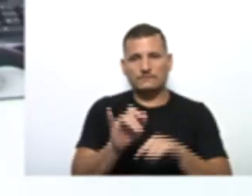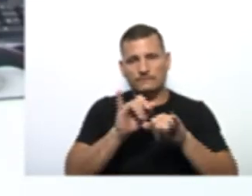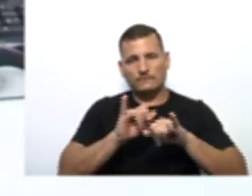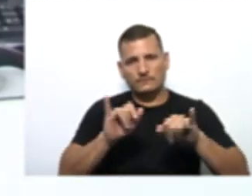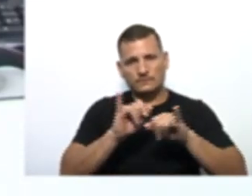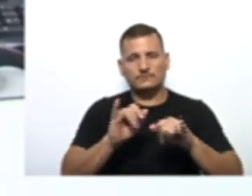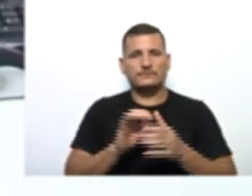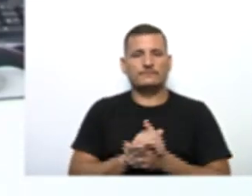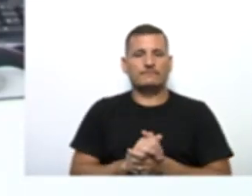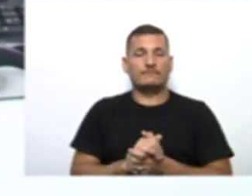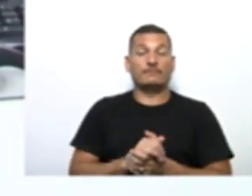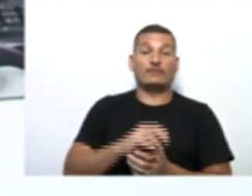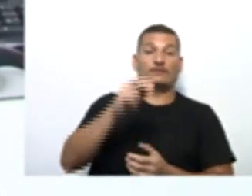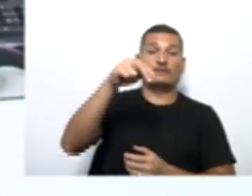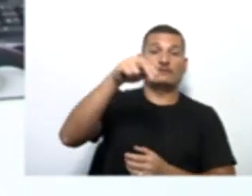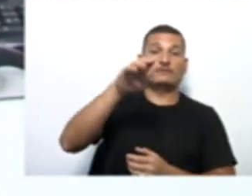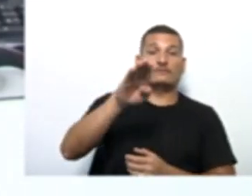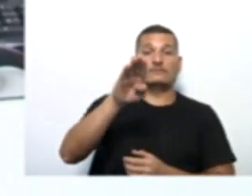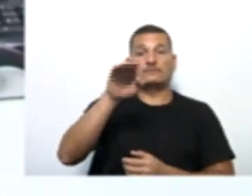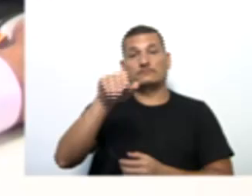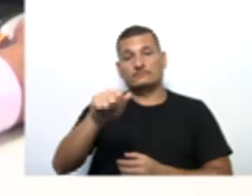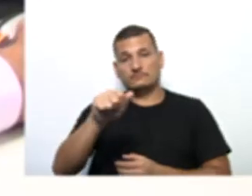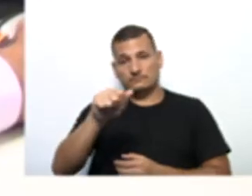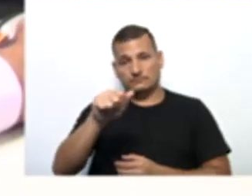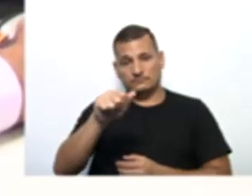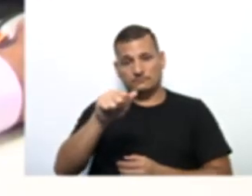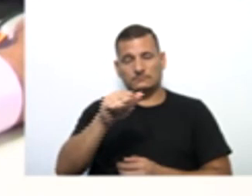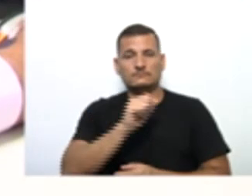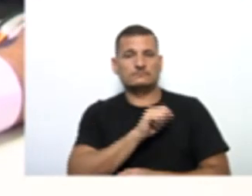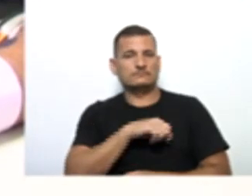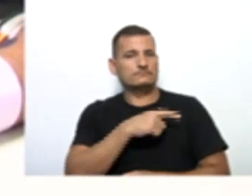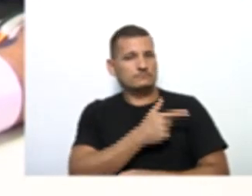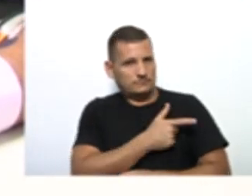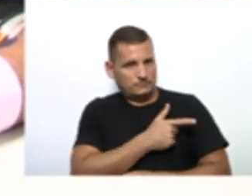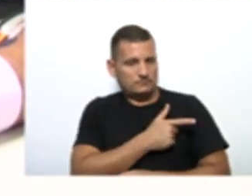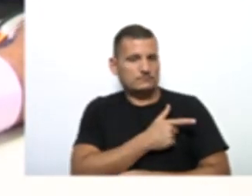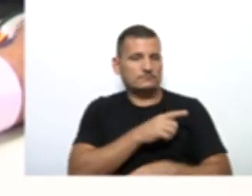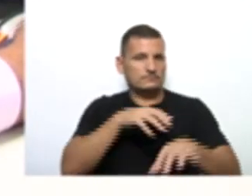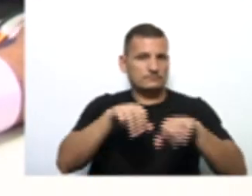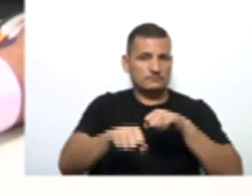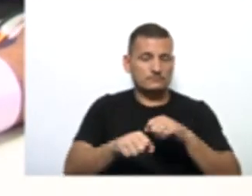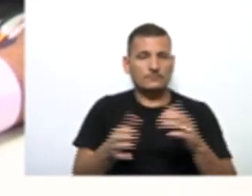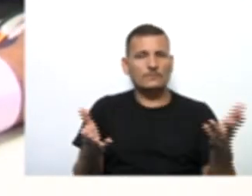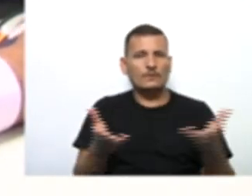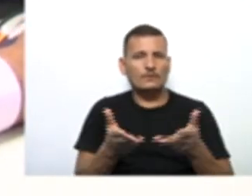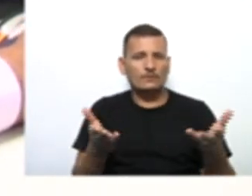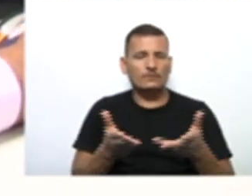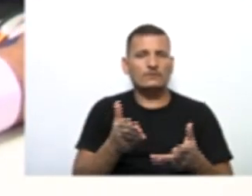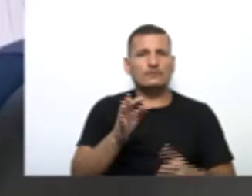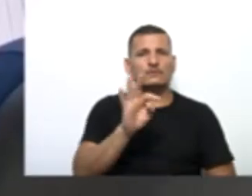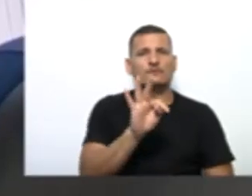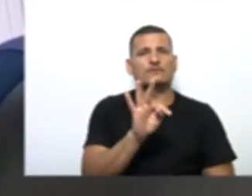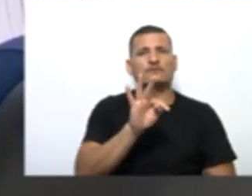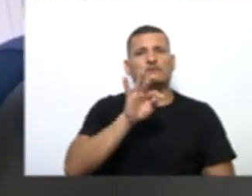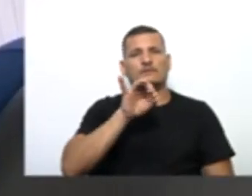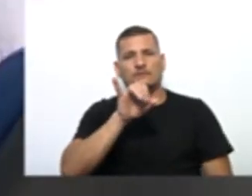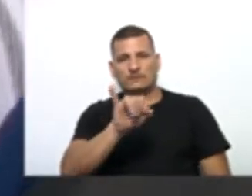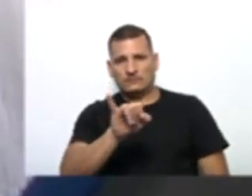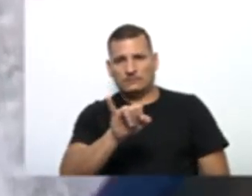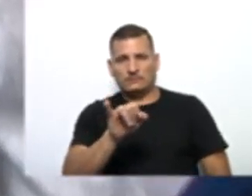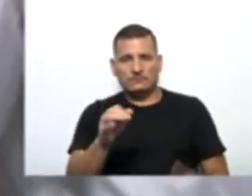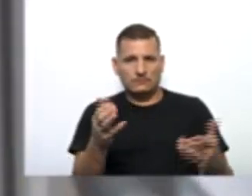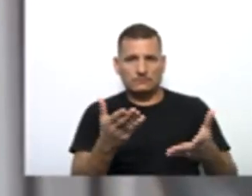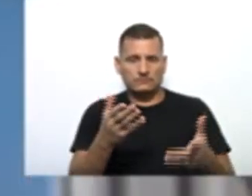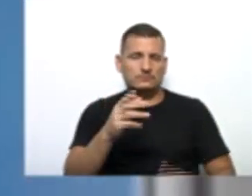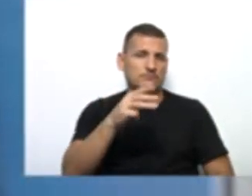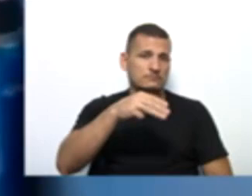MBA na faculdade de São Lucas, também na área de gestão de TI. A TI hoje, no Ministério Público, ela tem uma